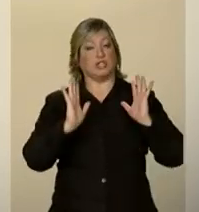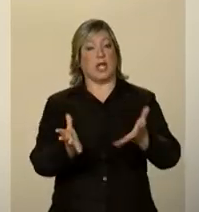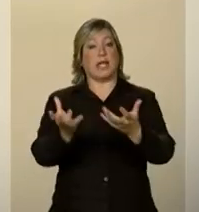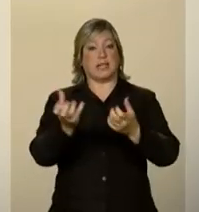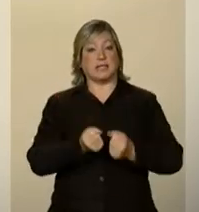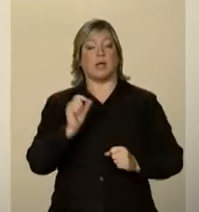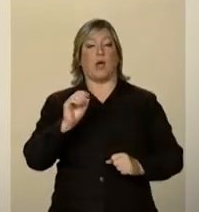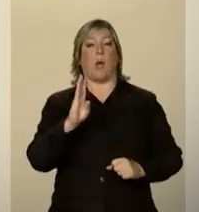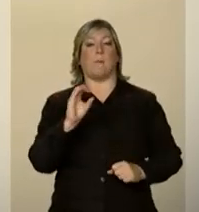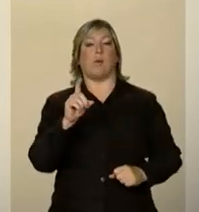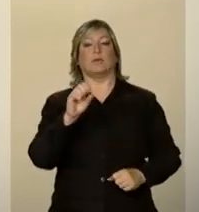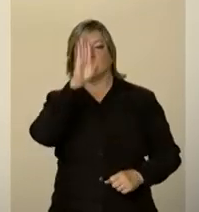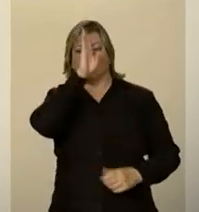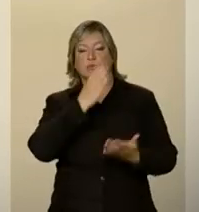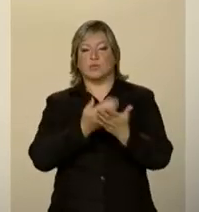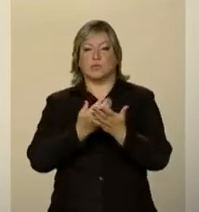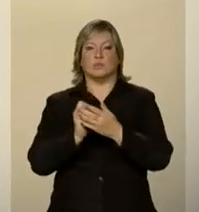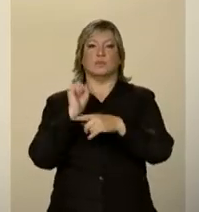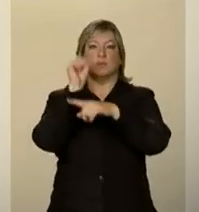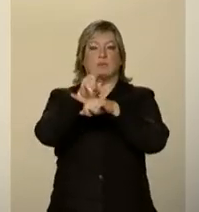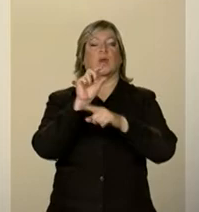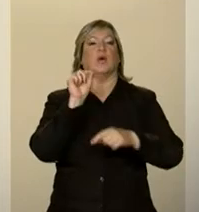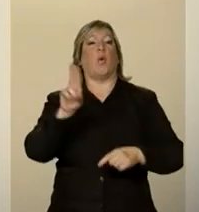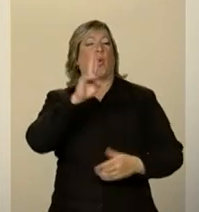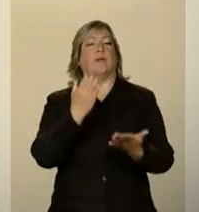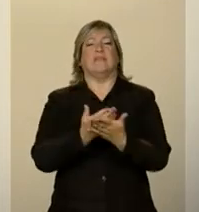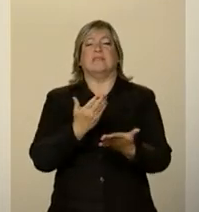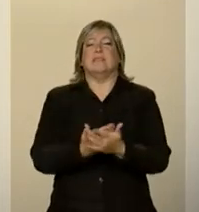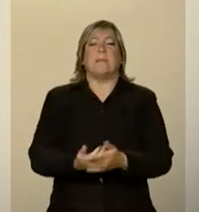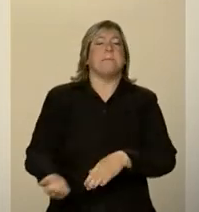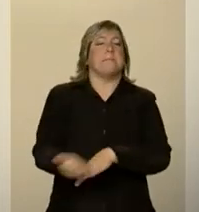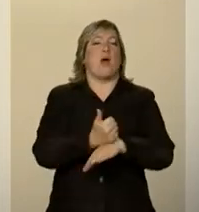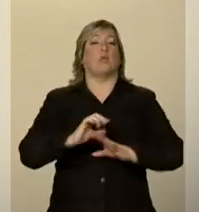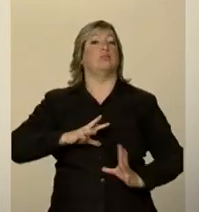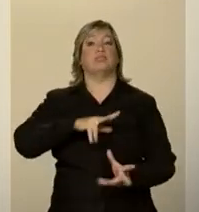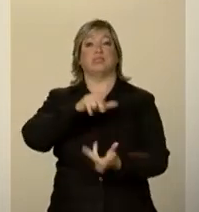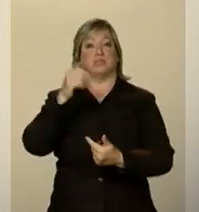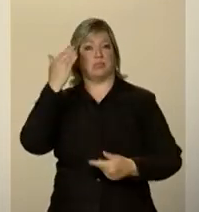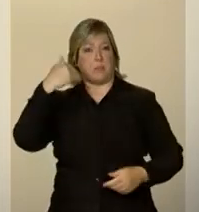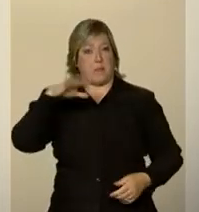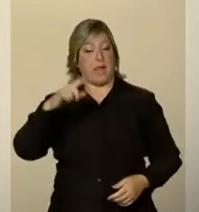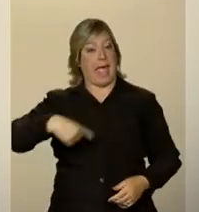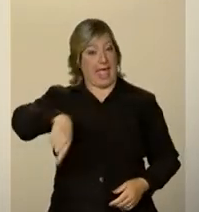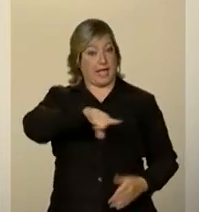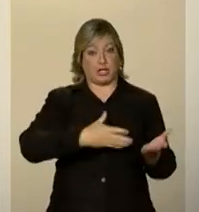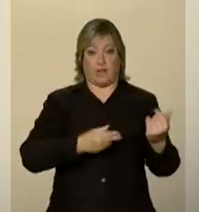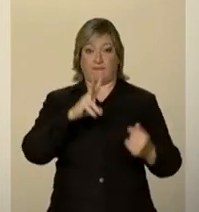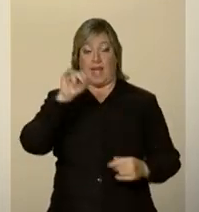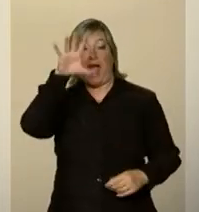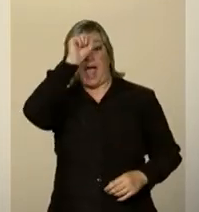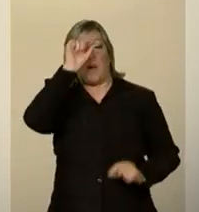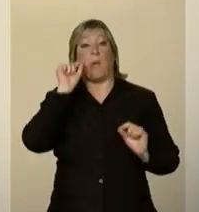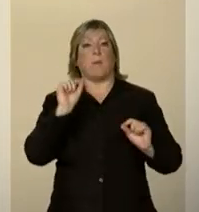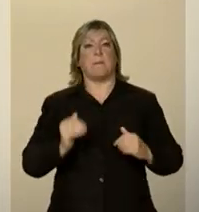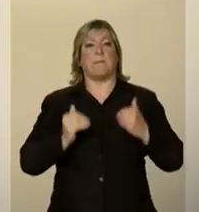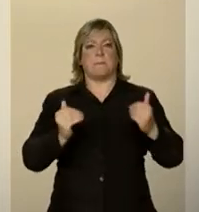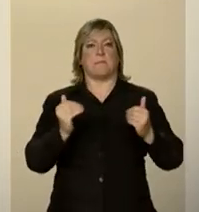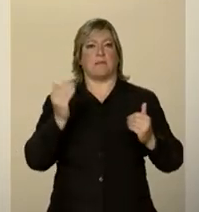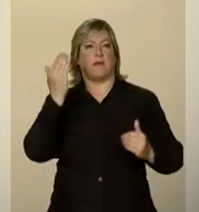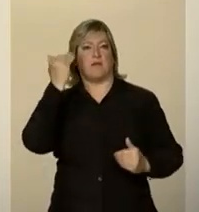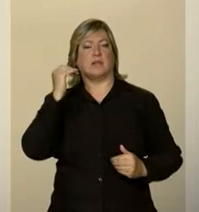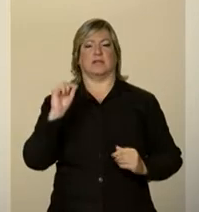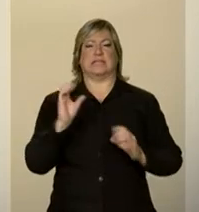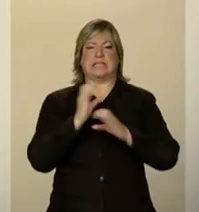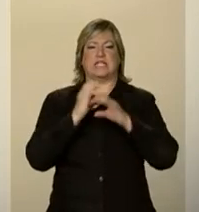receberam uma bolsa para estudar nas melhores universidades do mundo Luciano eles vão aprender o que há de mais avançado em